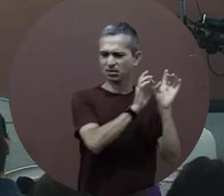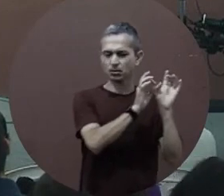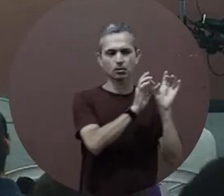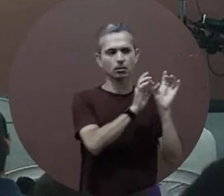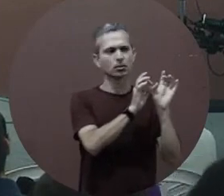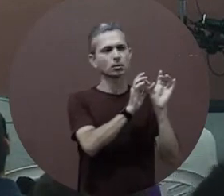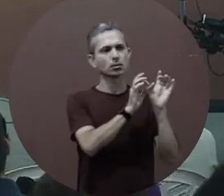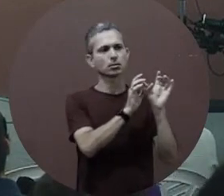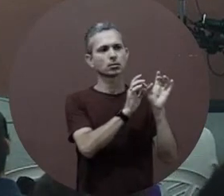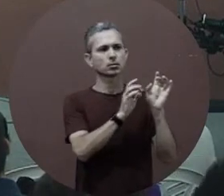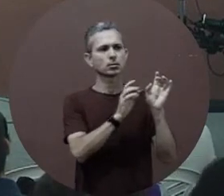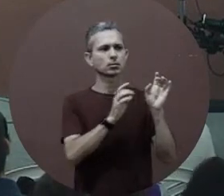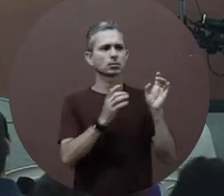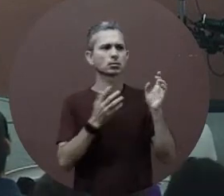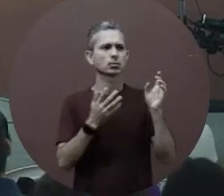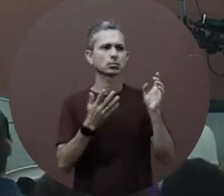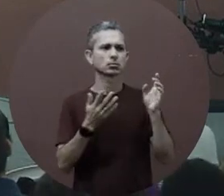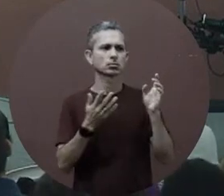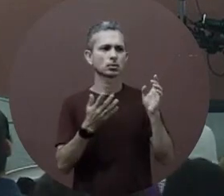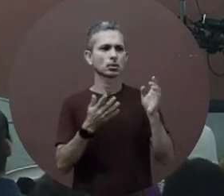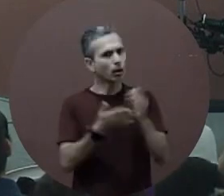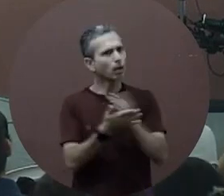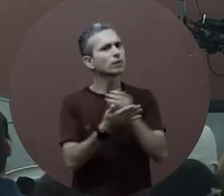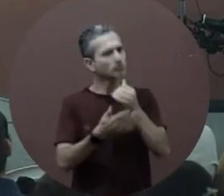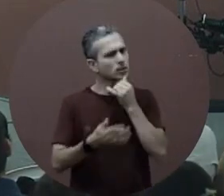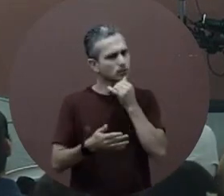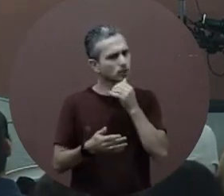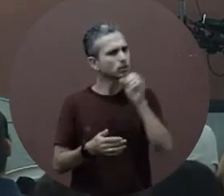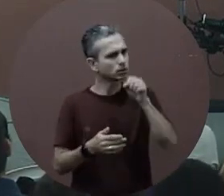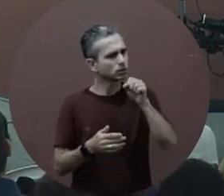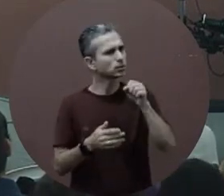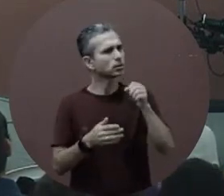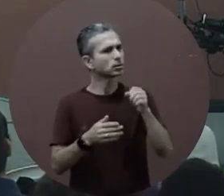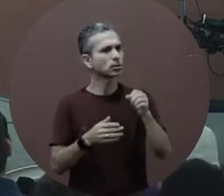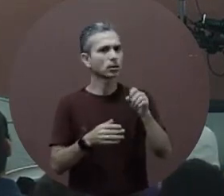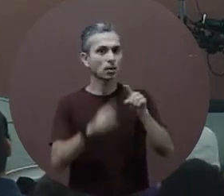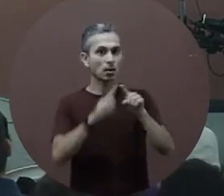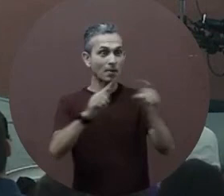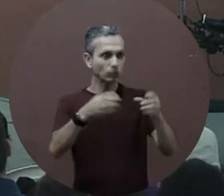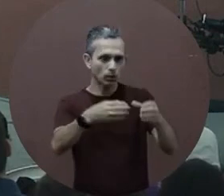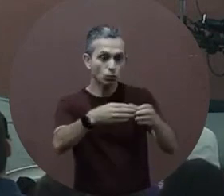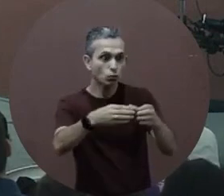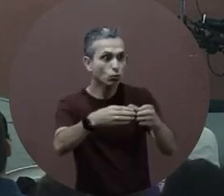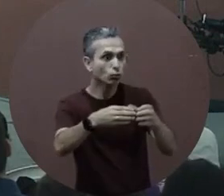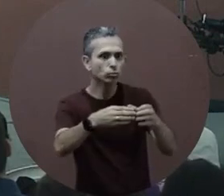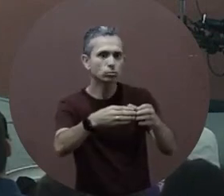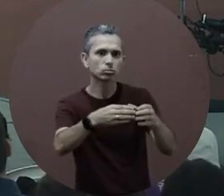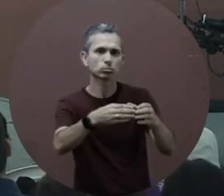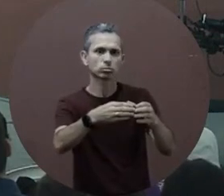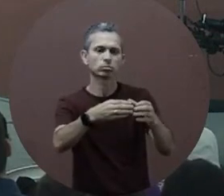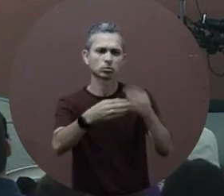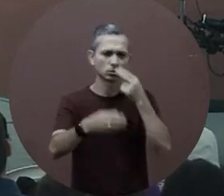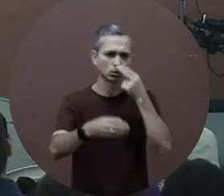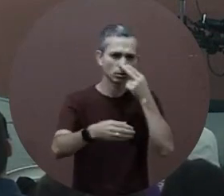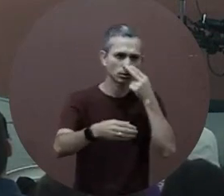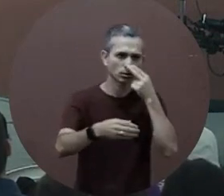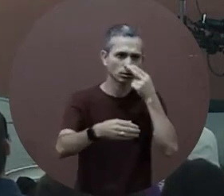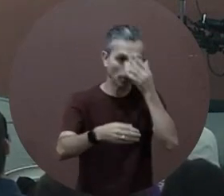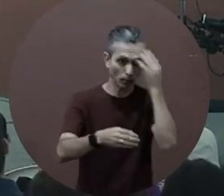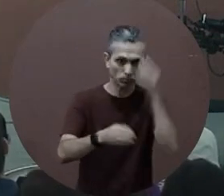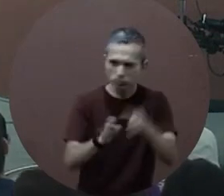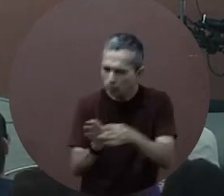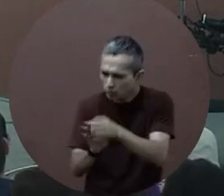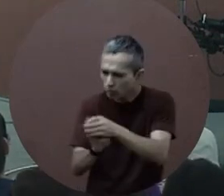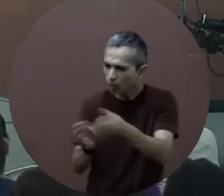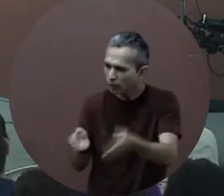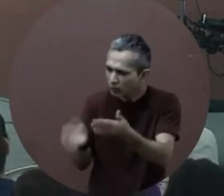se você está numa comunidade, as pessoas te animam, te incentivam, te exortam. Mas se mesmo diante disso